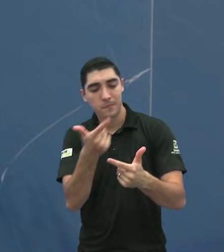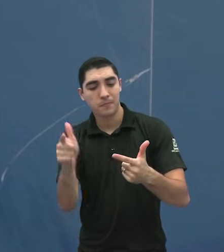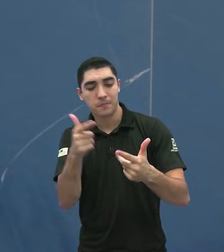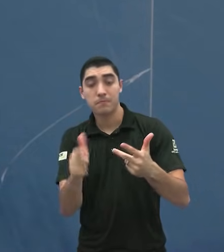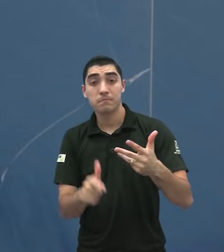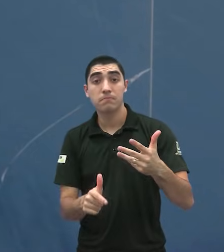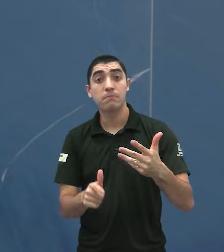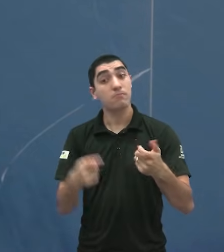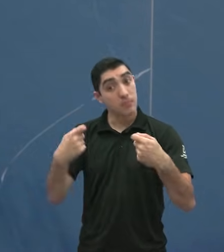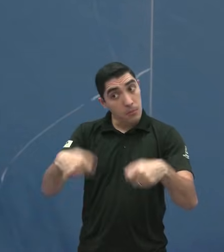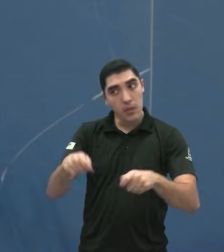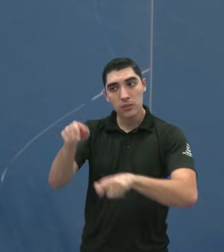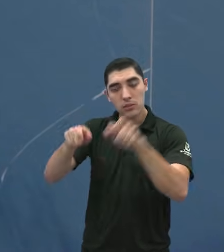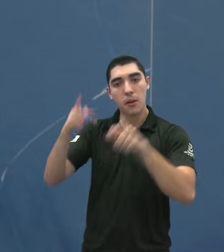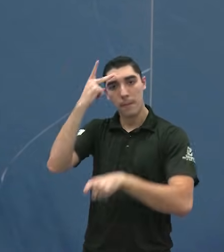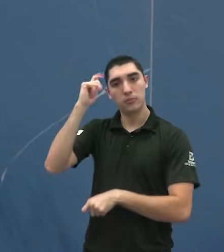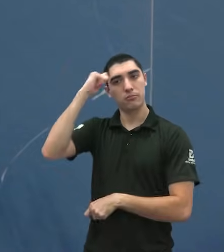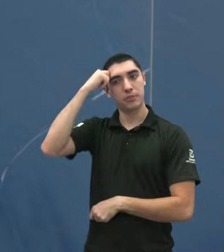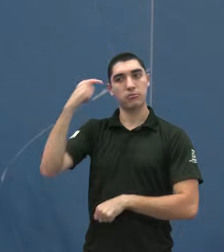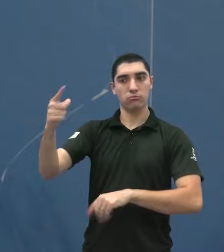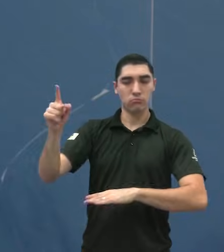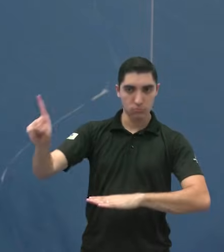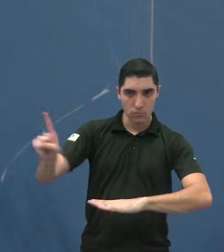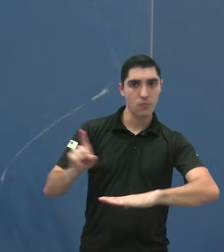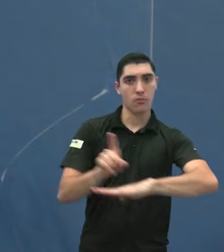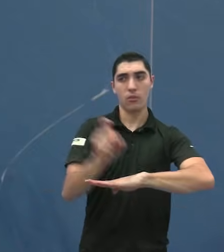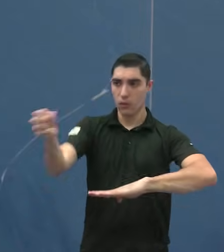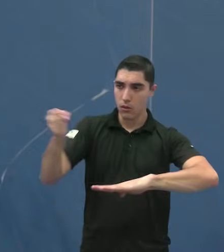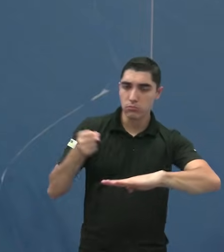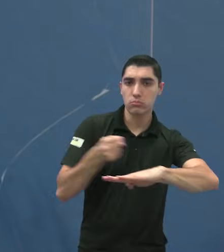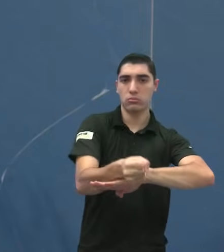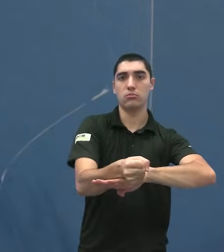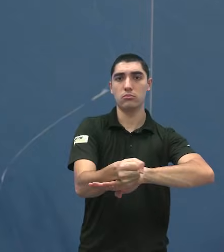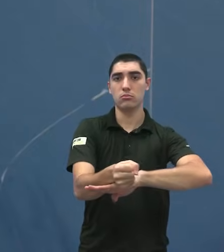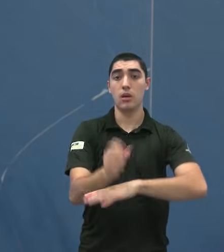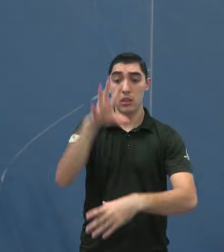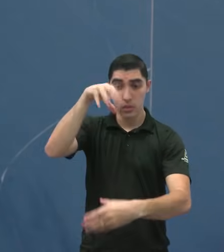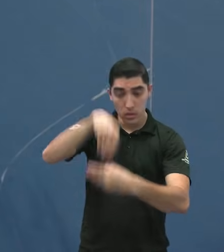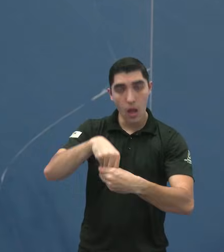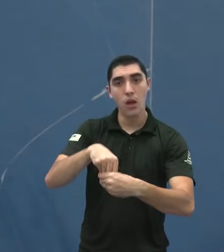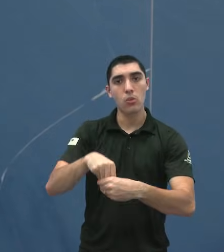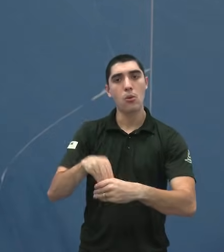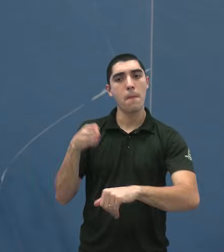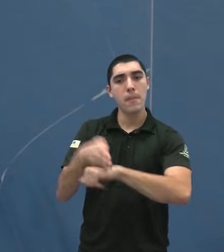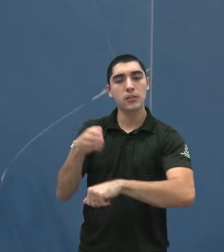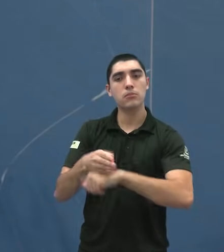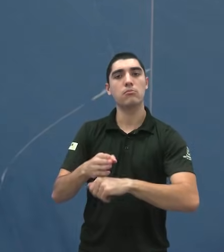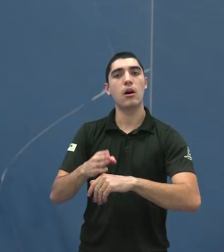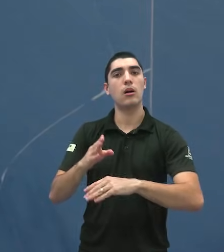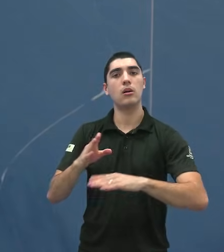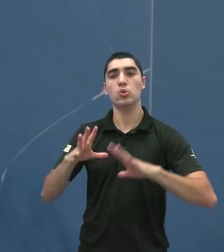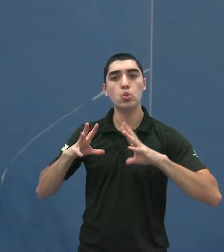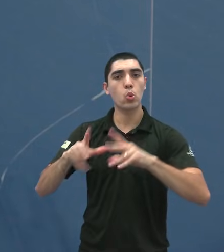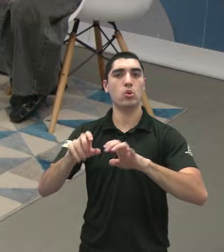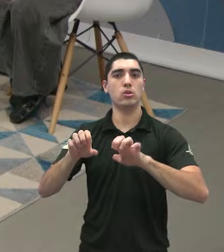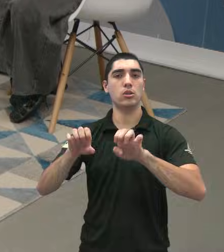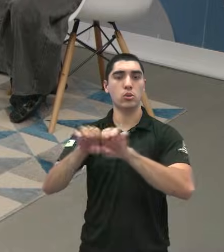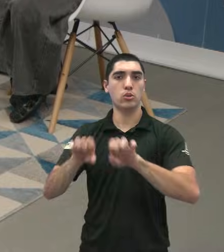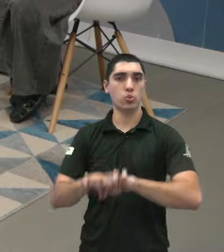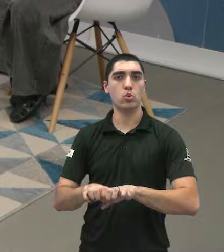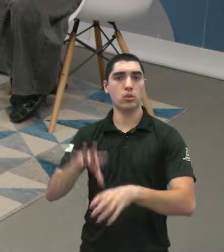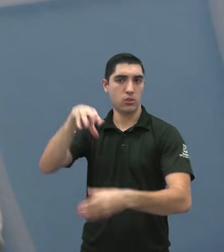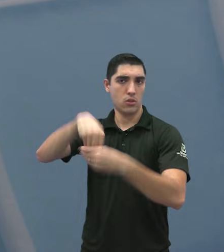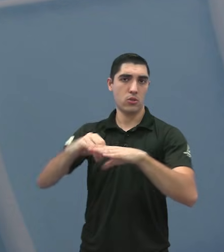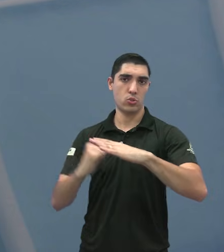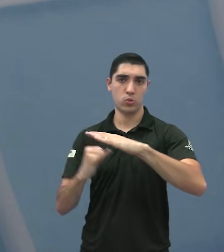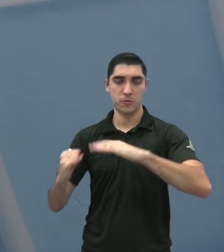devem ter, né, essa questão colocada e ter estruturalmente institucional. Certo. E